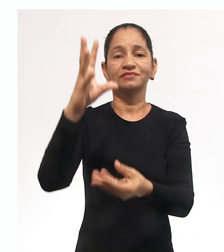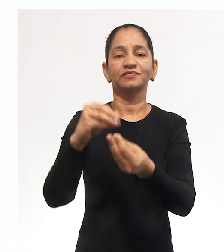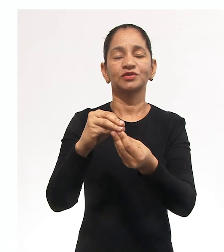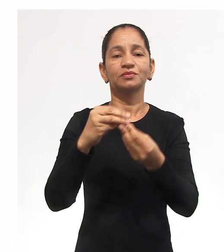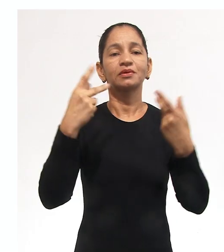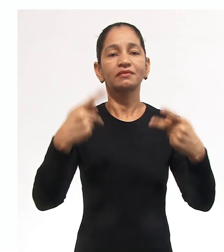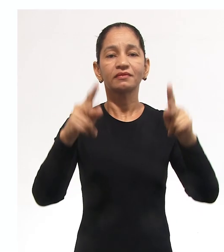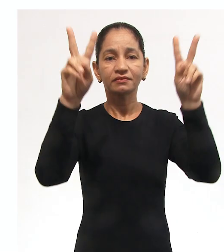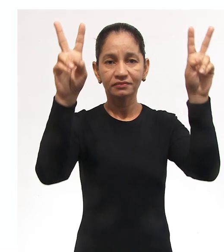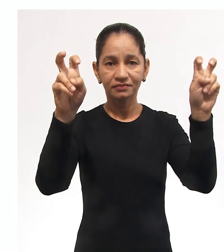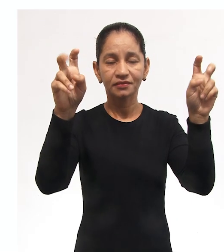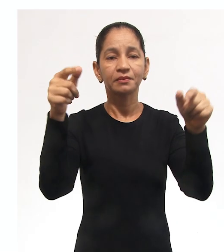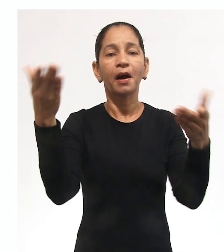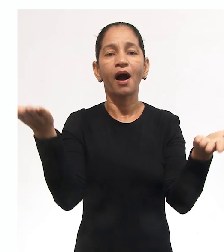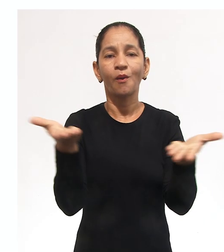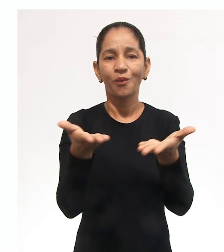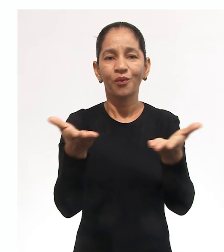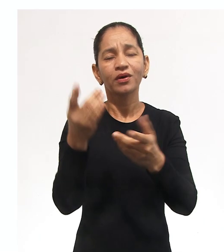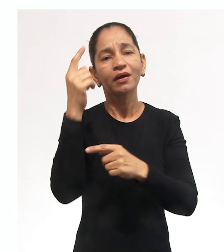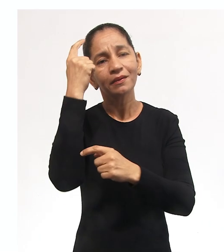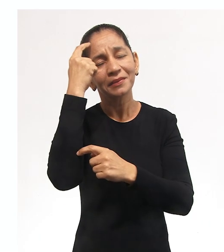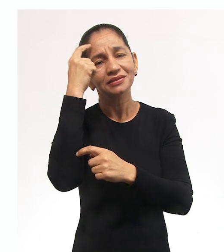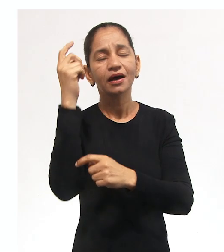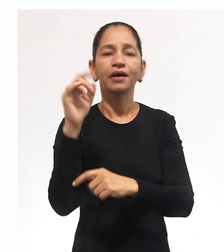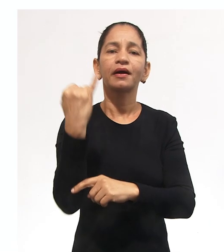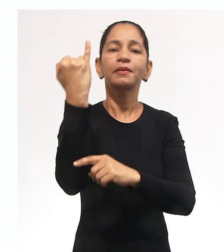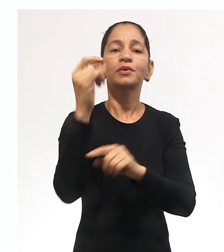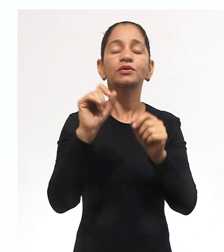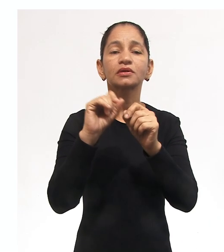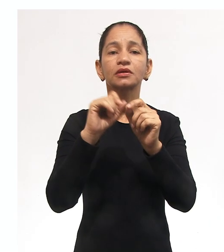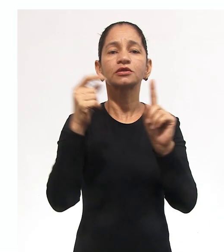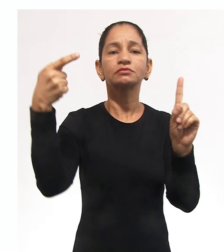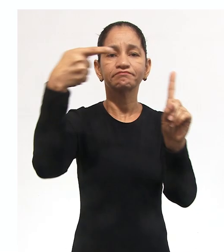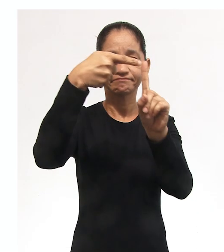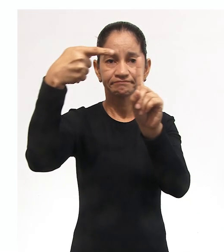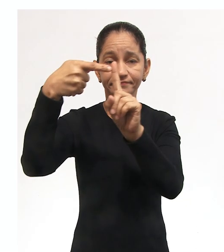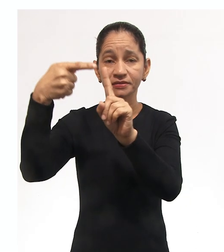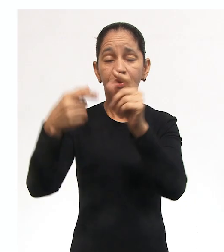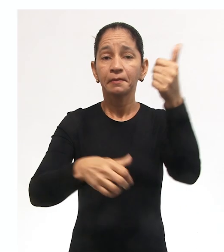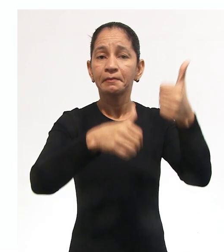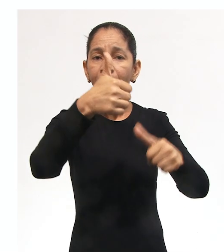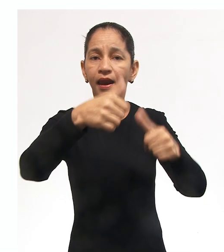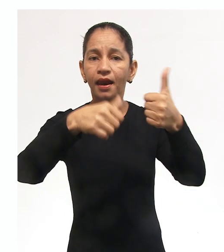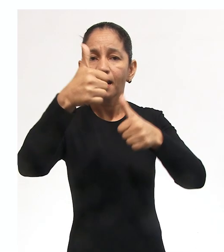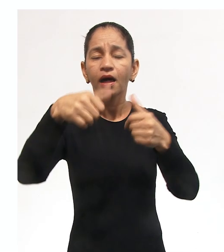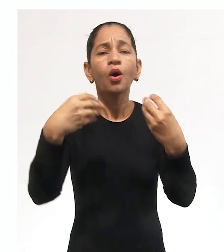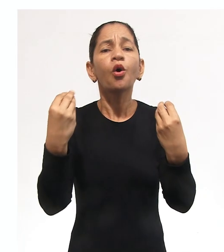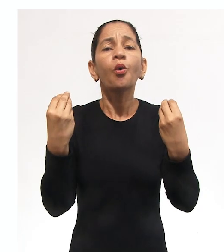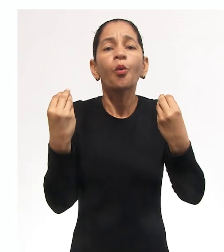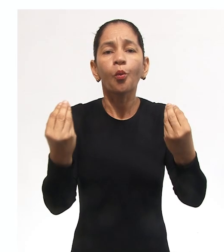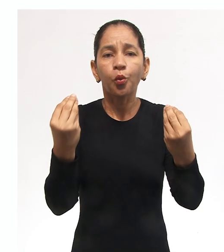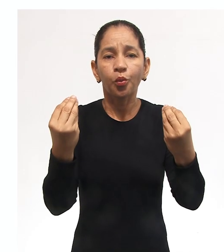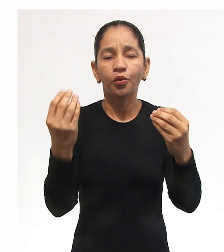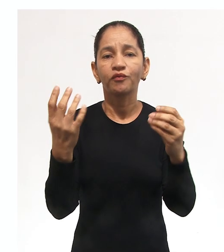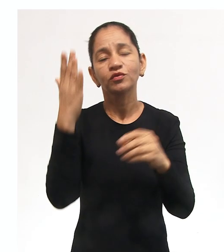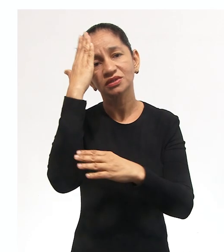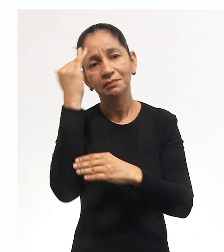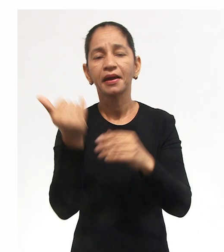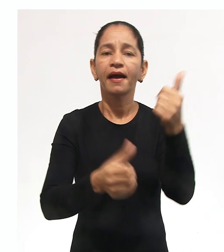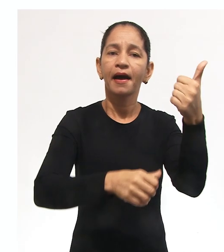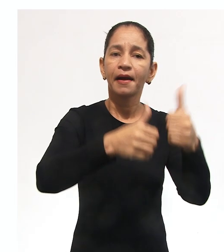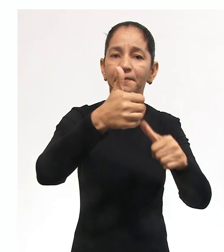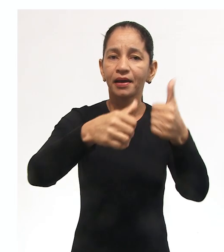trazendo o fechamento desse tópico, né, é importante trazer os indicadores de avaliação, quer dizer, como que vai ser